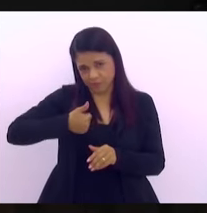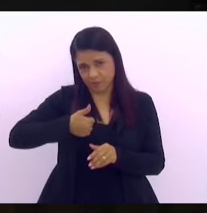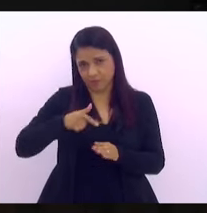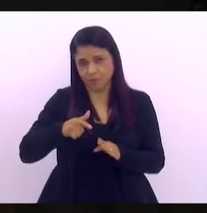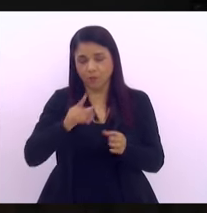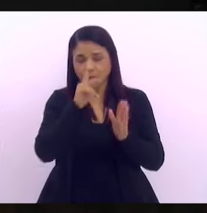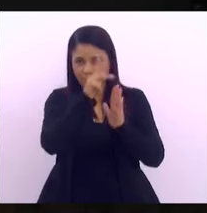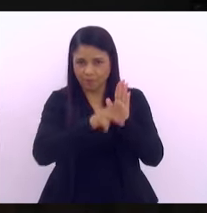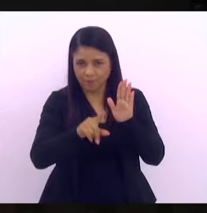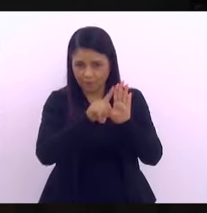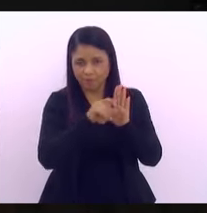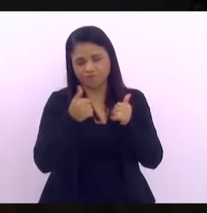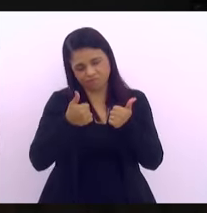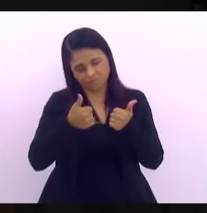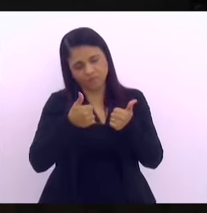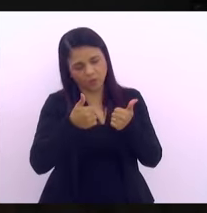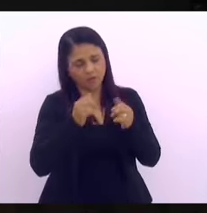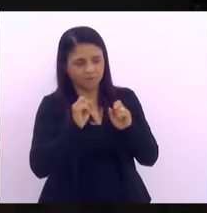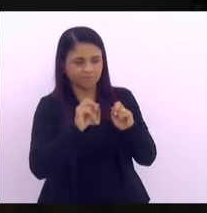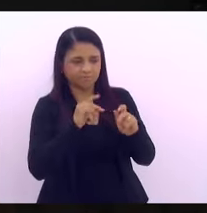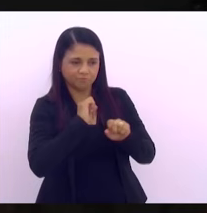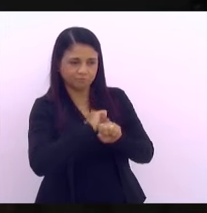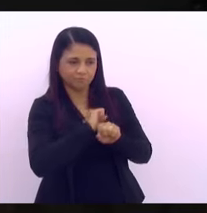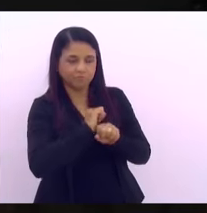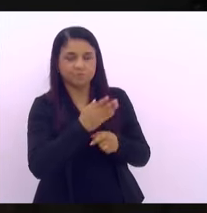esse projeto já claro. Para Vossa Excelência.